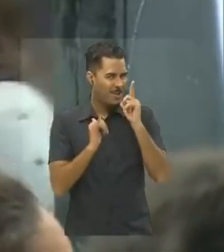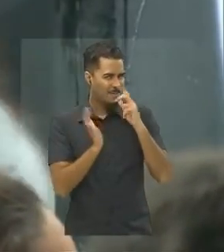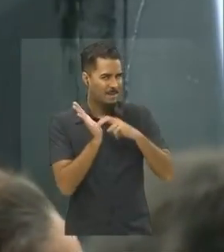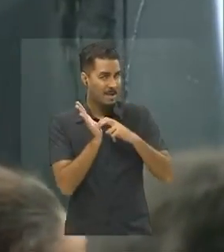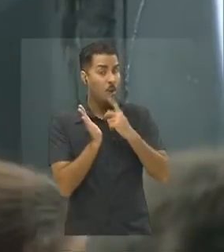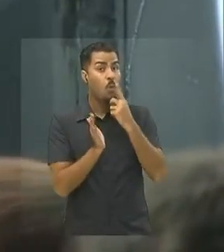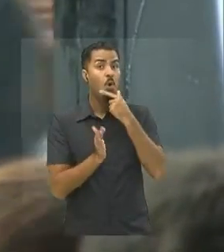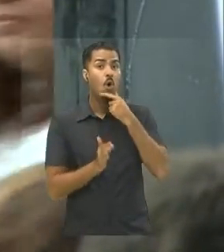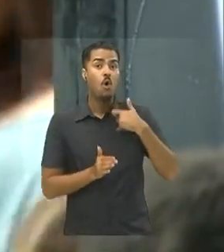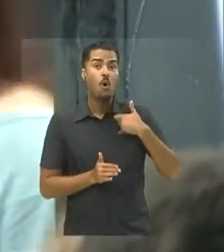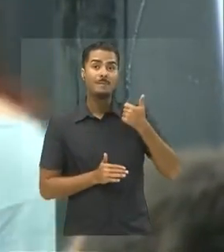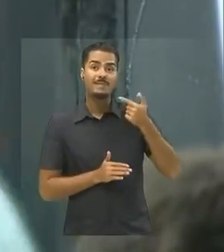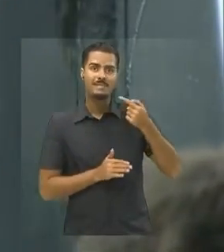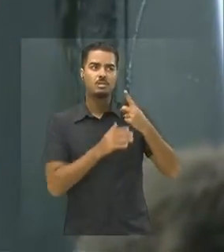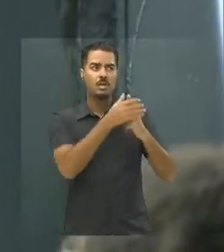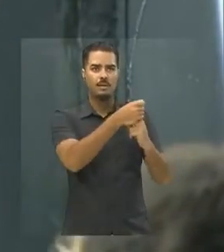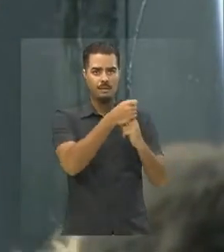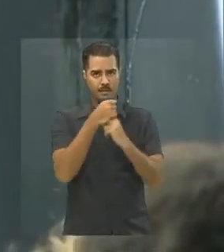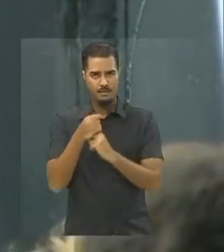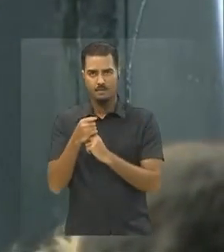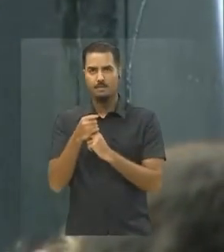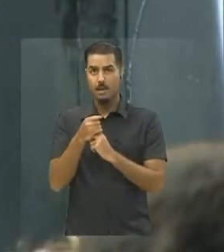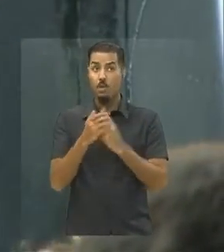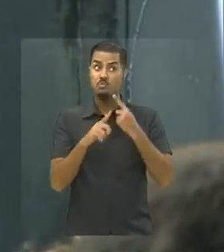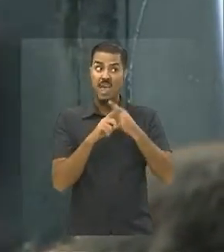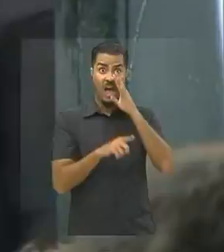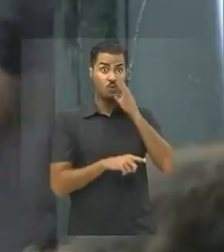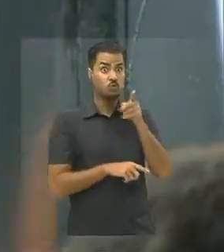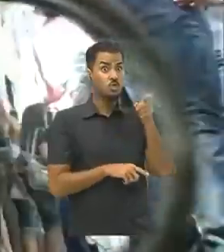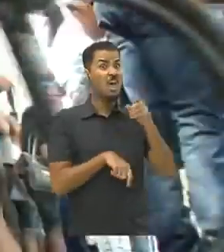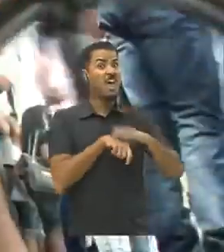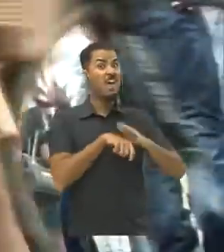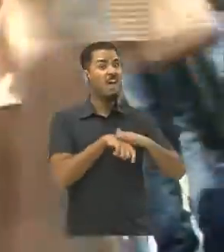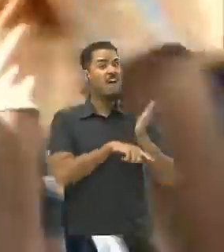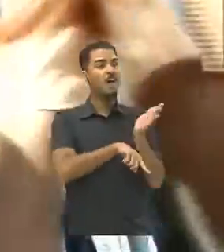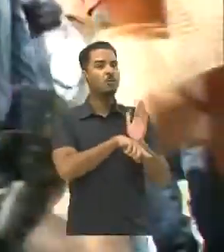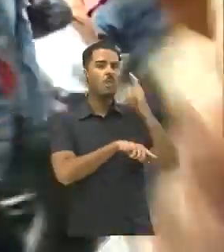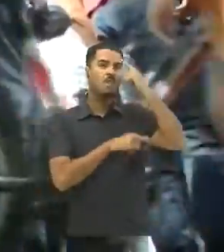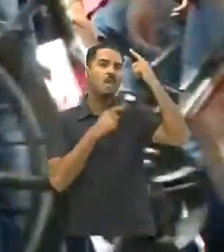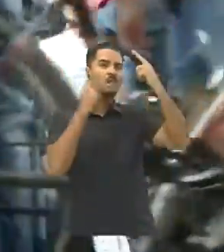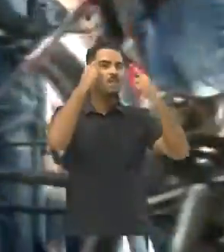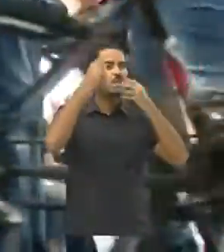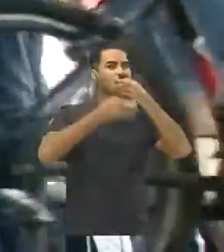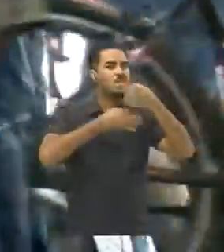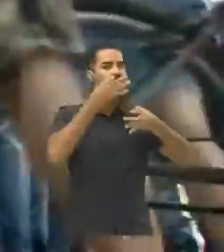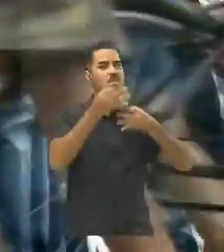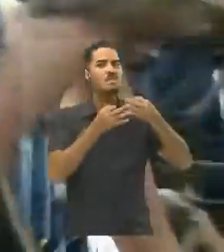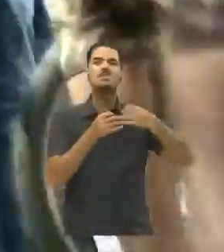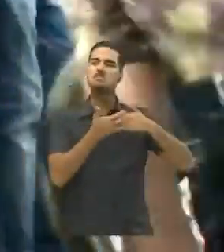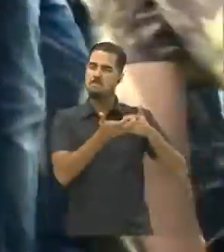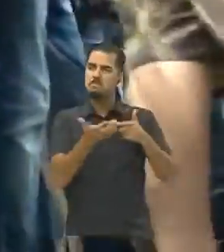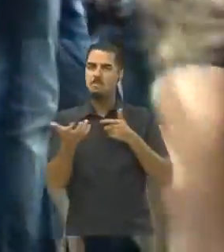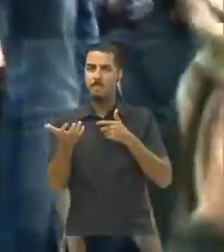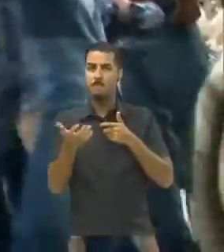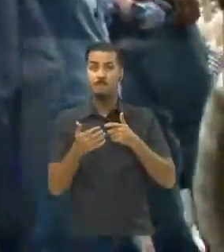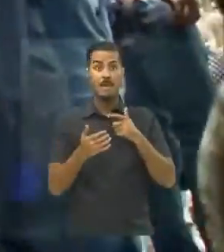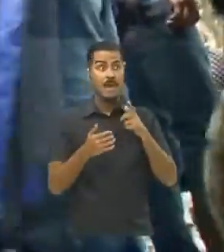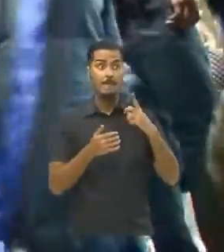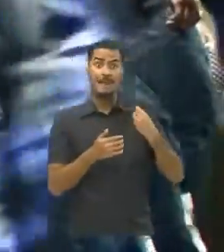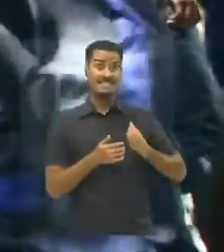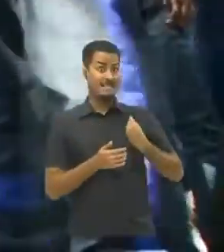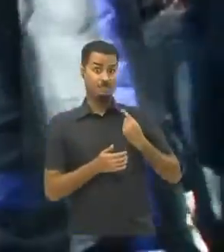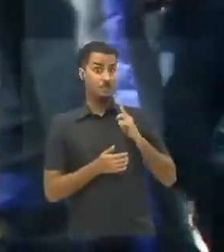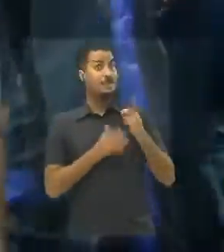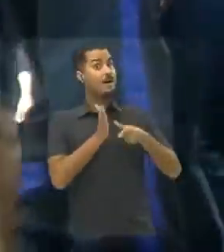foi apreendido pela polícia. Ele é acusado de ajudar a planejar o ataque. Ele já está em uma unidade da Fundação